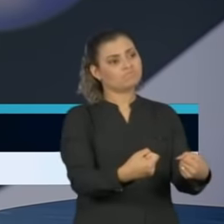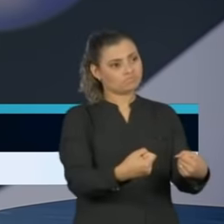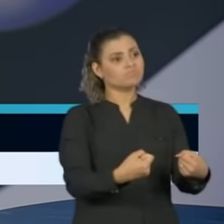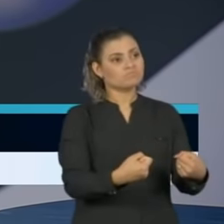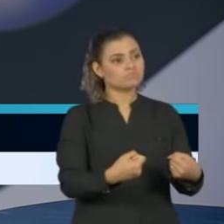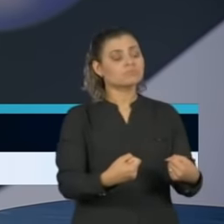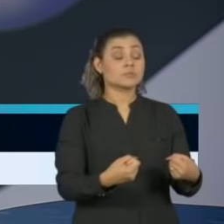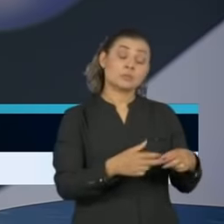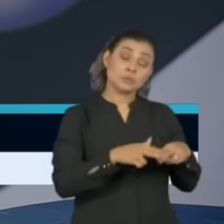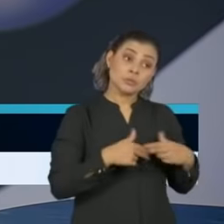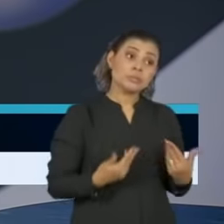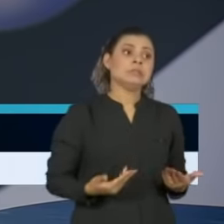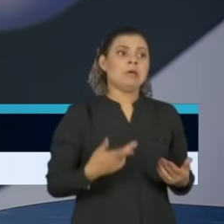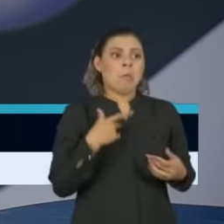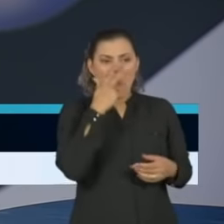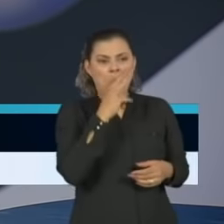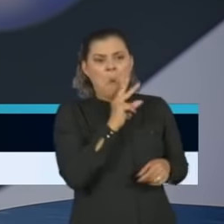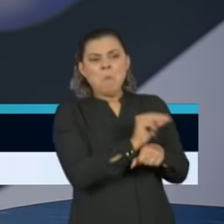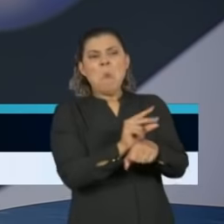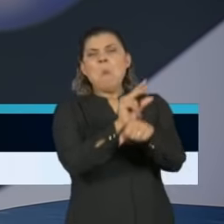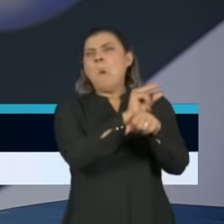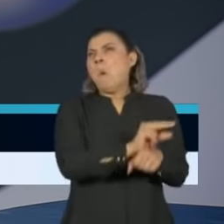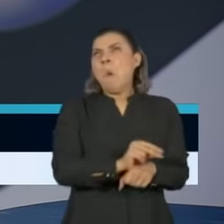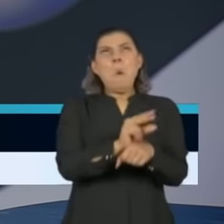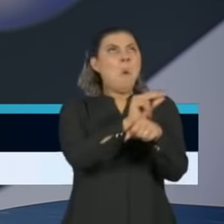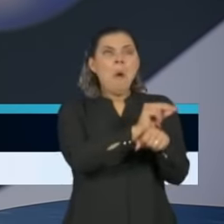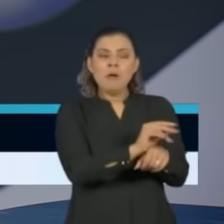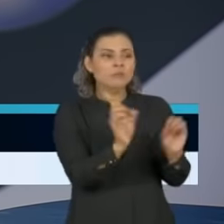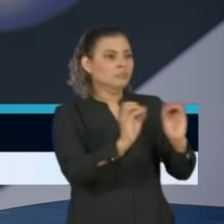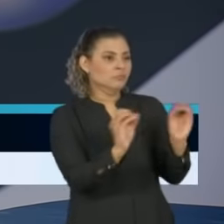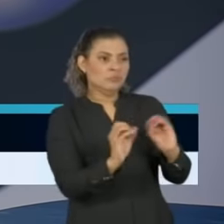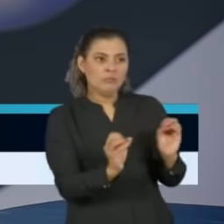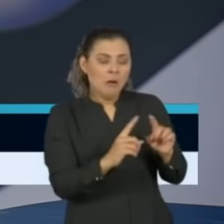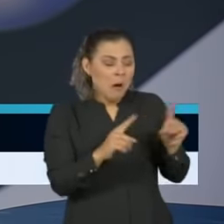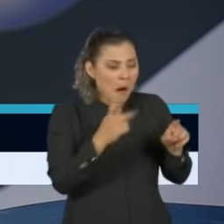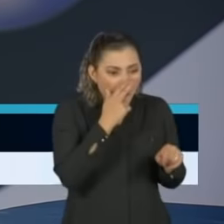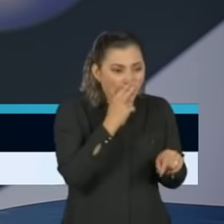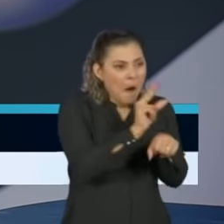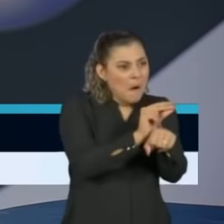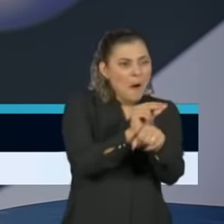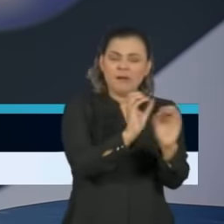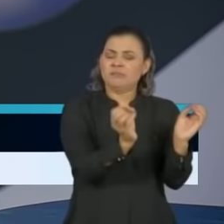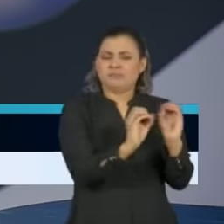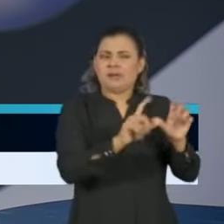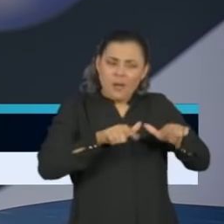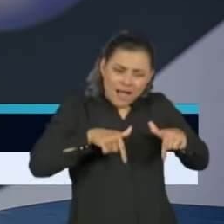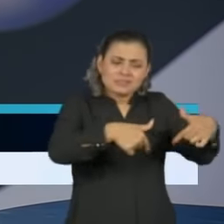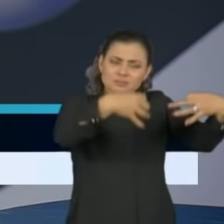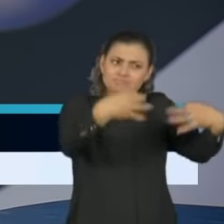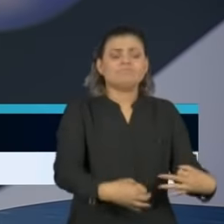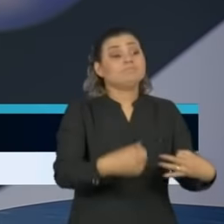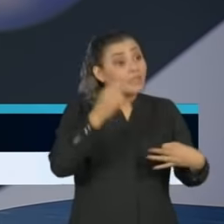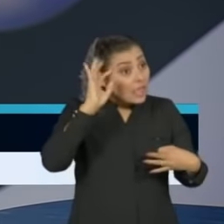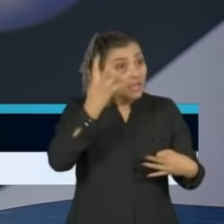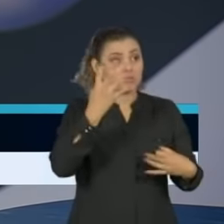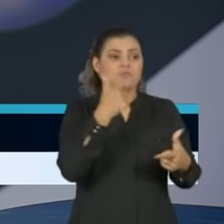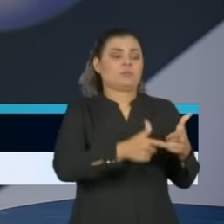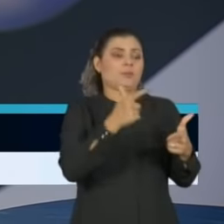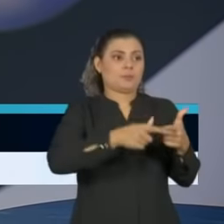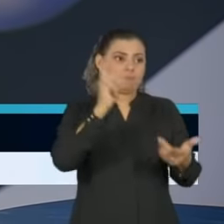sem meandros e sem tentativas de fazer coisas que possam agradar isso ou aquilo, mas tentando objetivamente lidar com o problema na essência